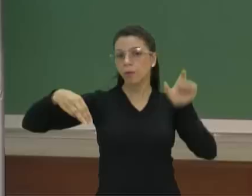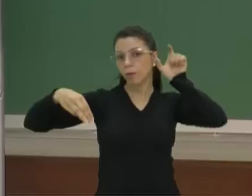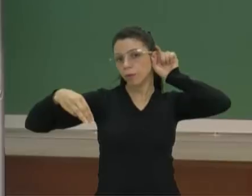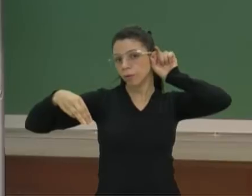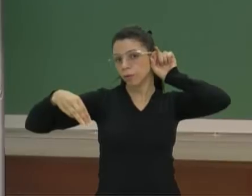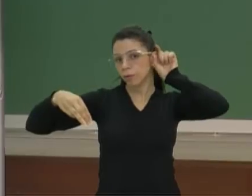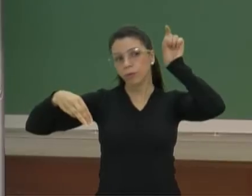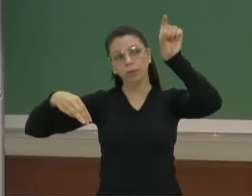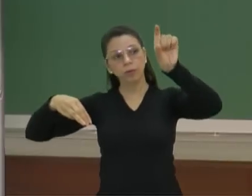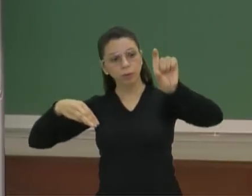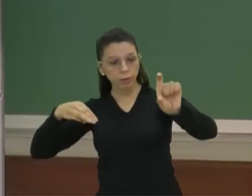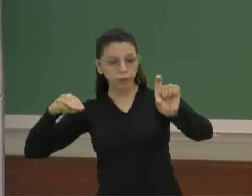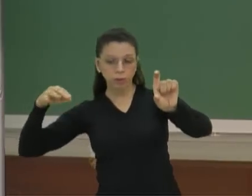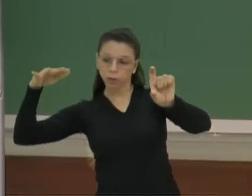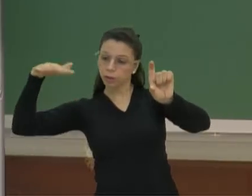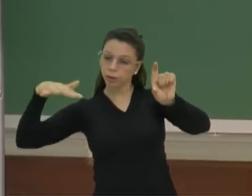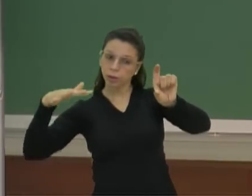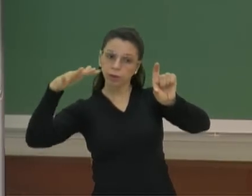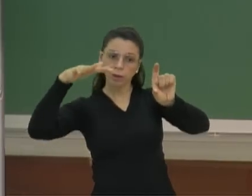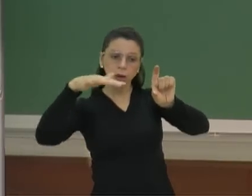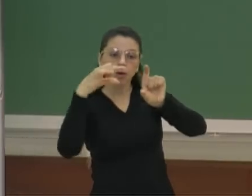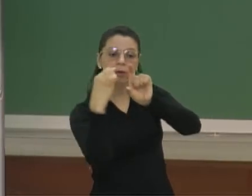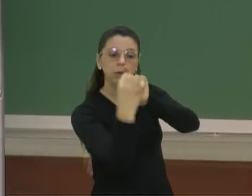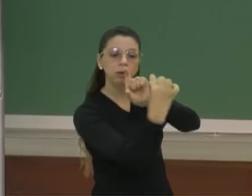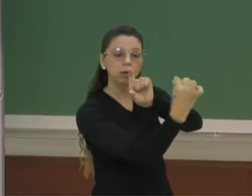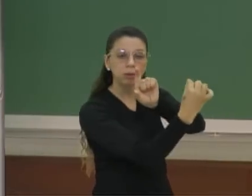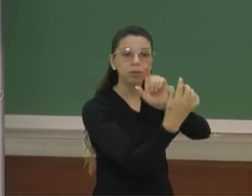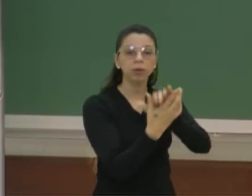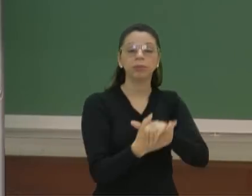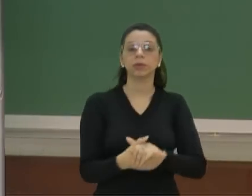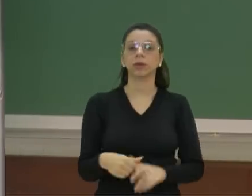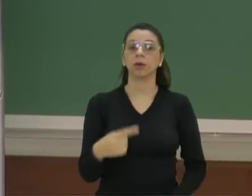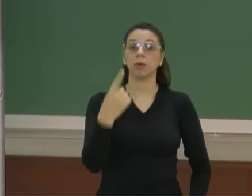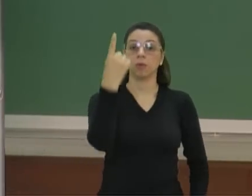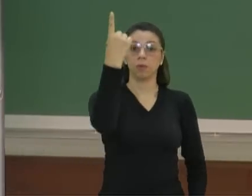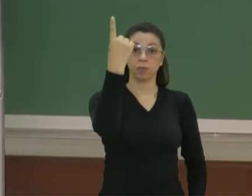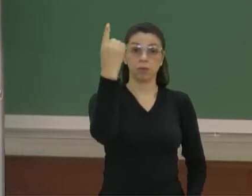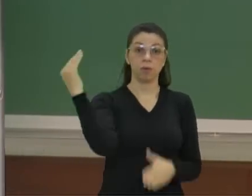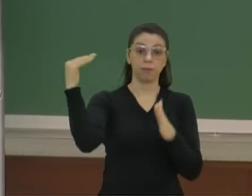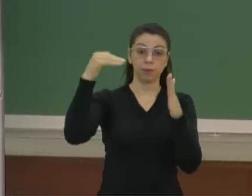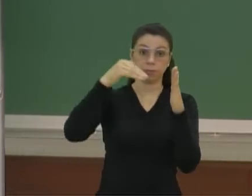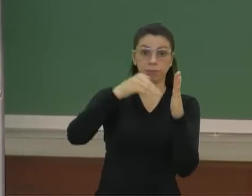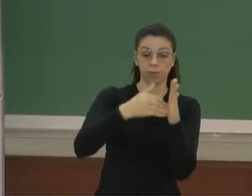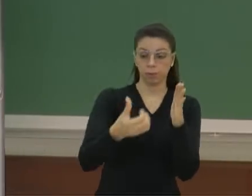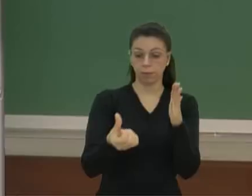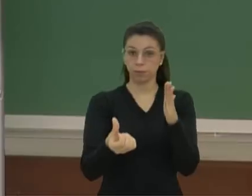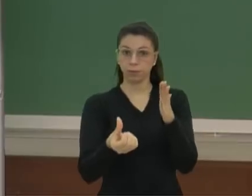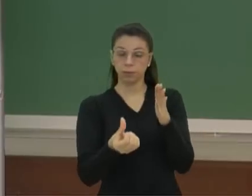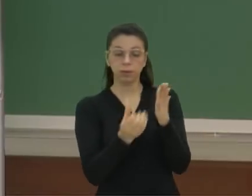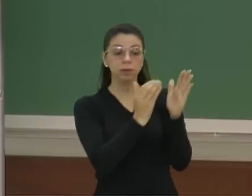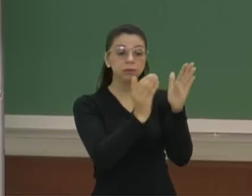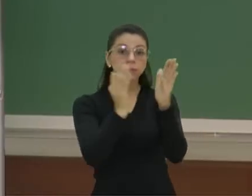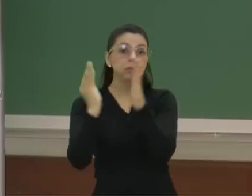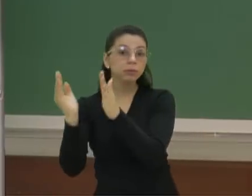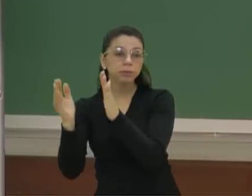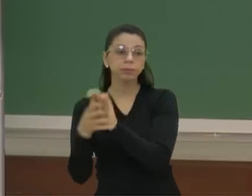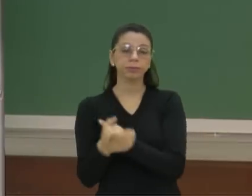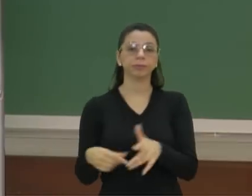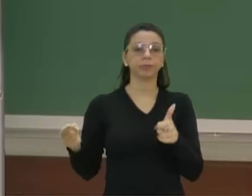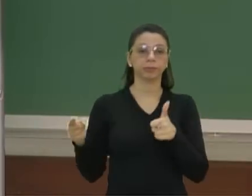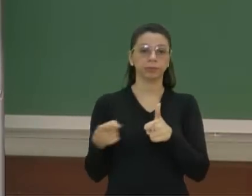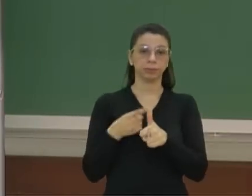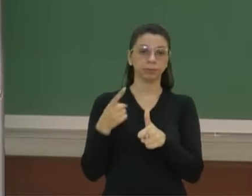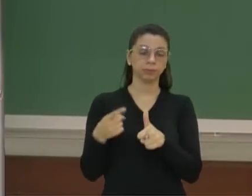cérebro. Aqui é a mesma coisa. Nós vamos numerar de 1 até 6 essa sequência. Então, o